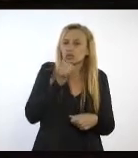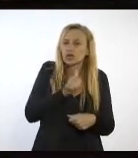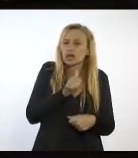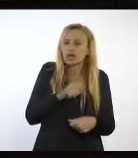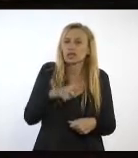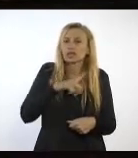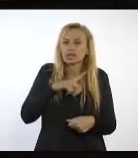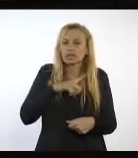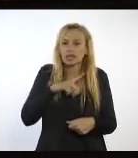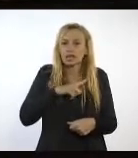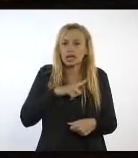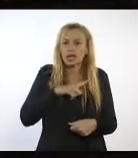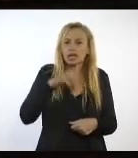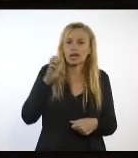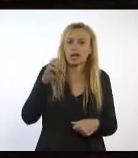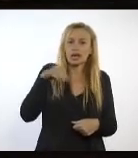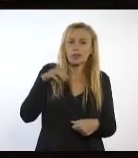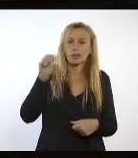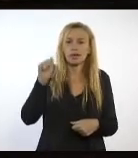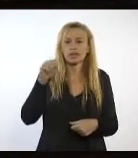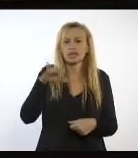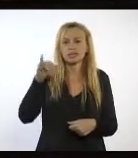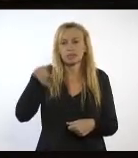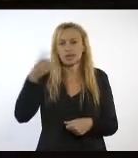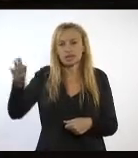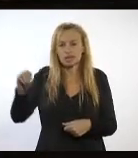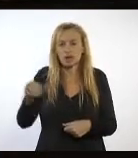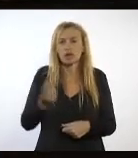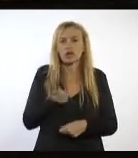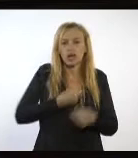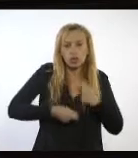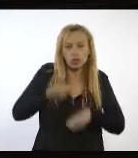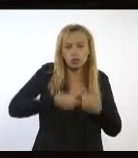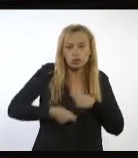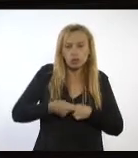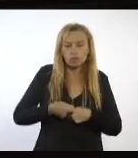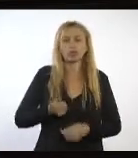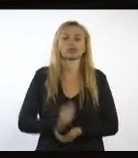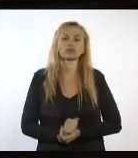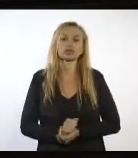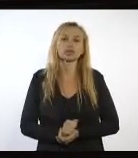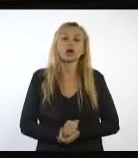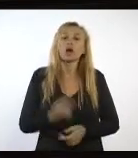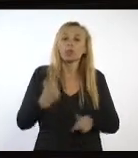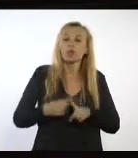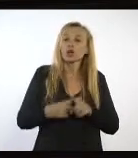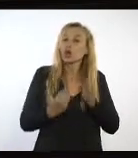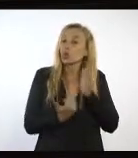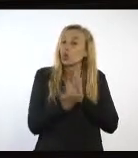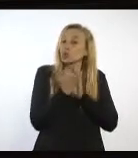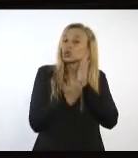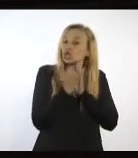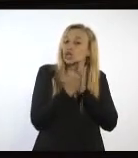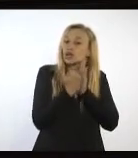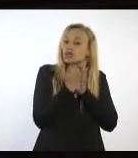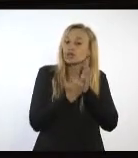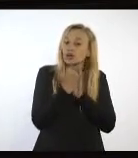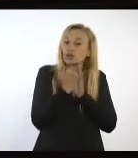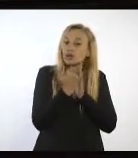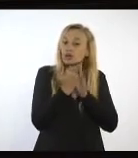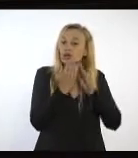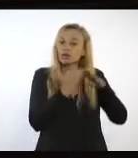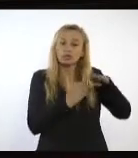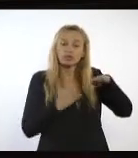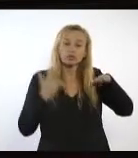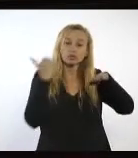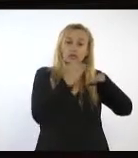uma emancipação econômica e financeira, porque o nível de submissão dessas mulheres, ela